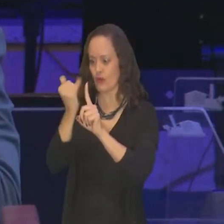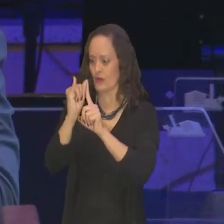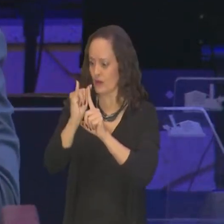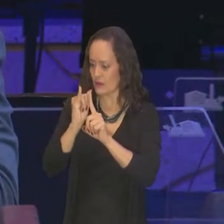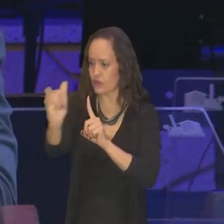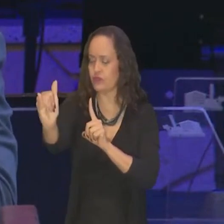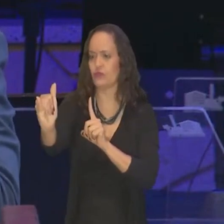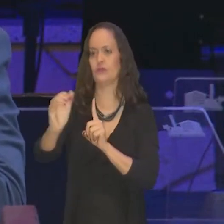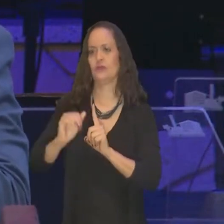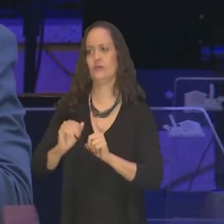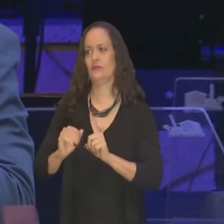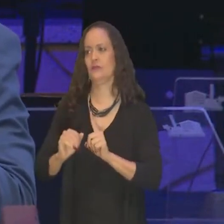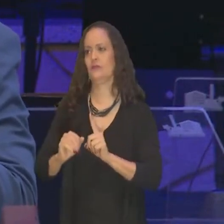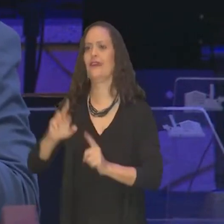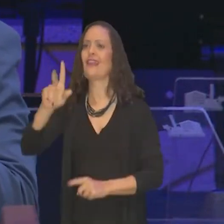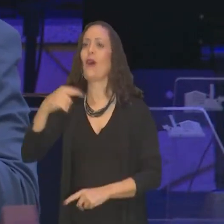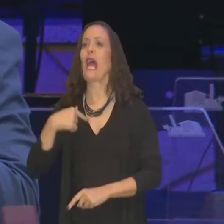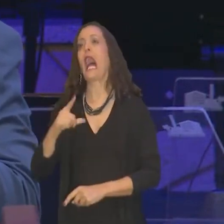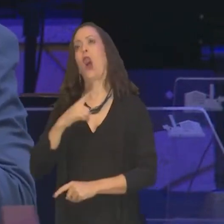não se trata disso.